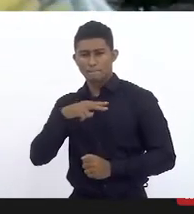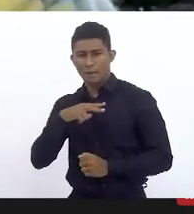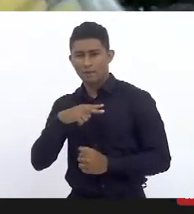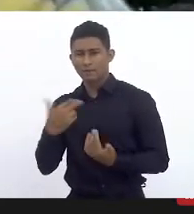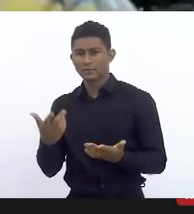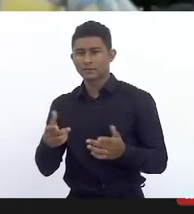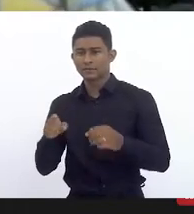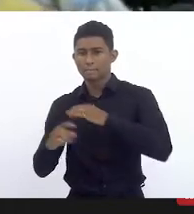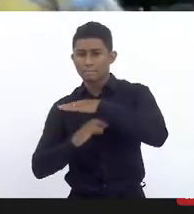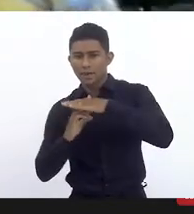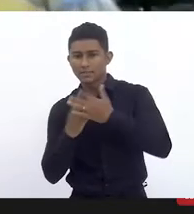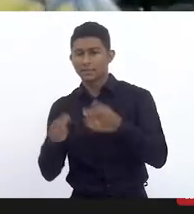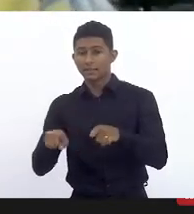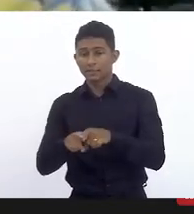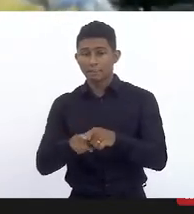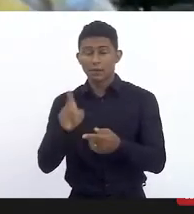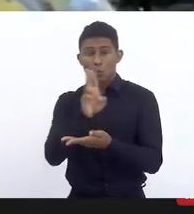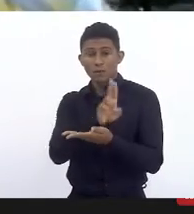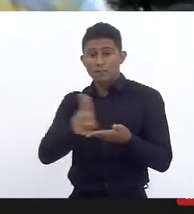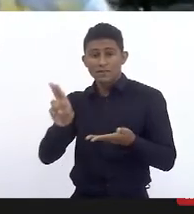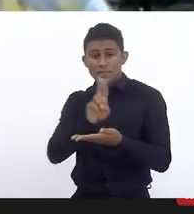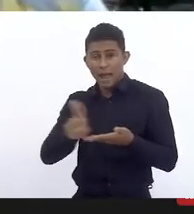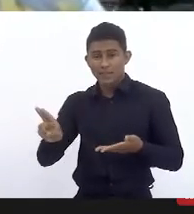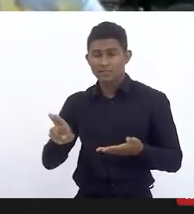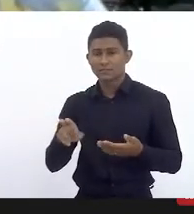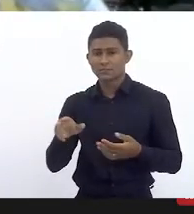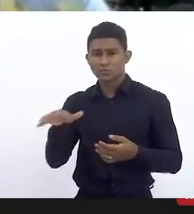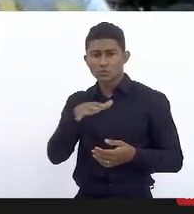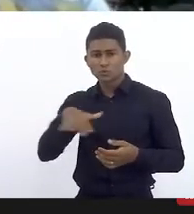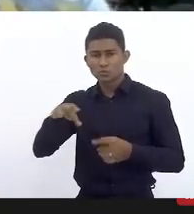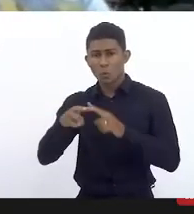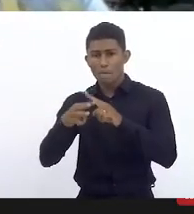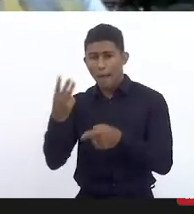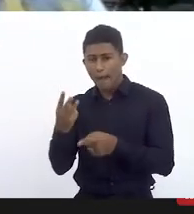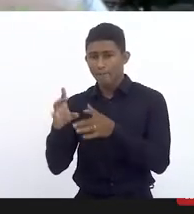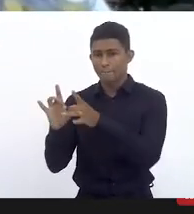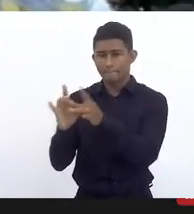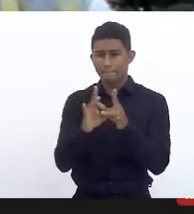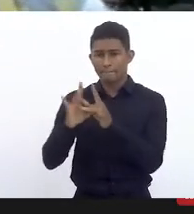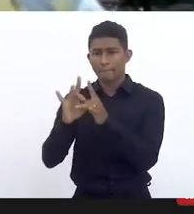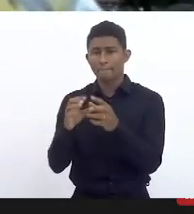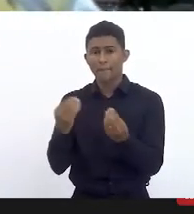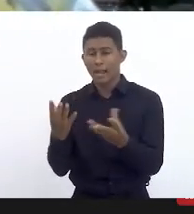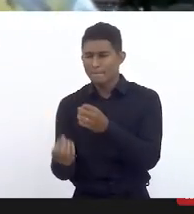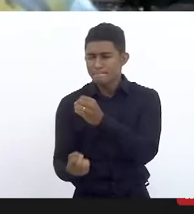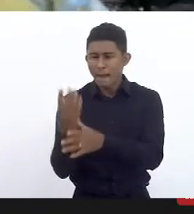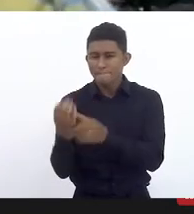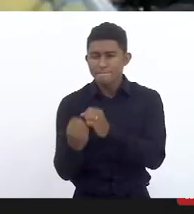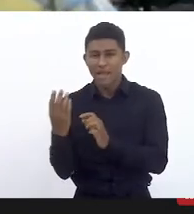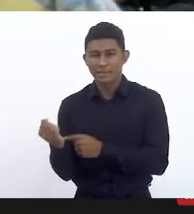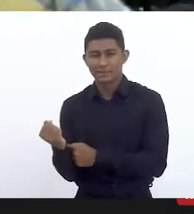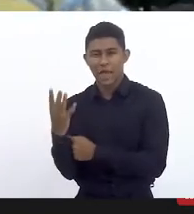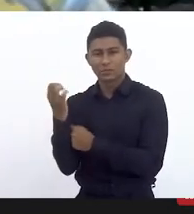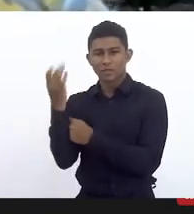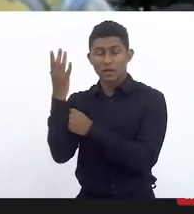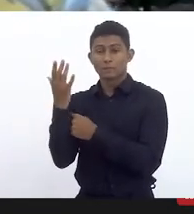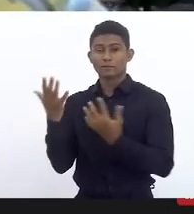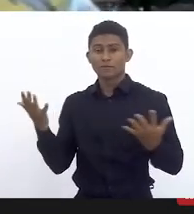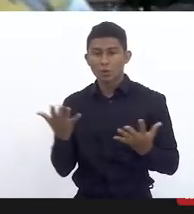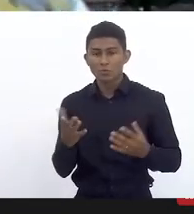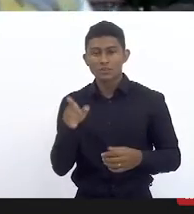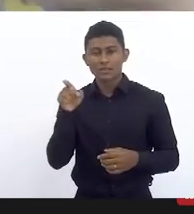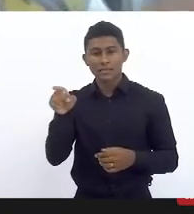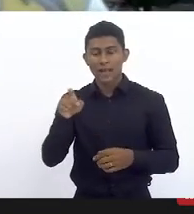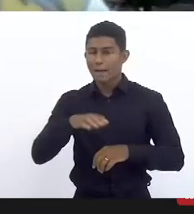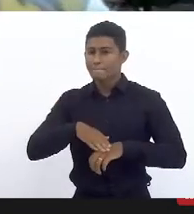a maioria públicas, e empresas locais para gerar tecnologia, e hoje a tecnologia se tornou uma maior